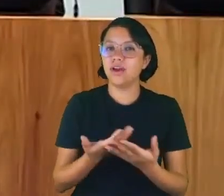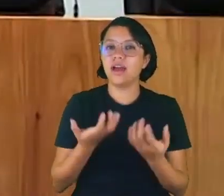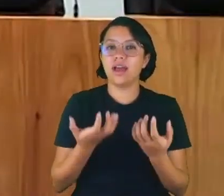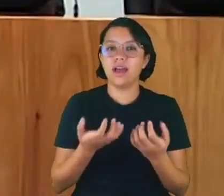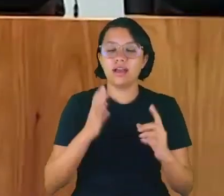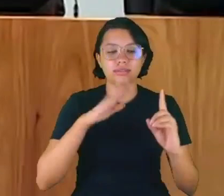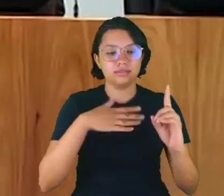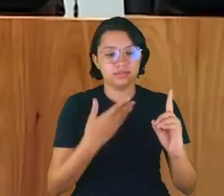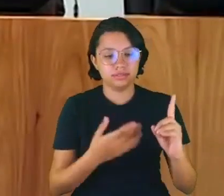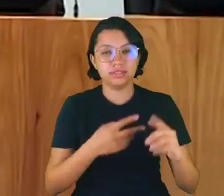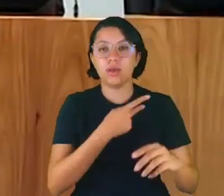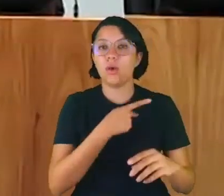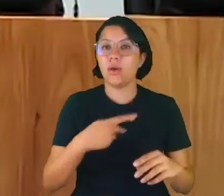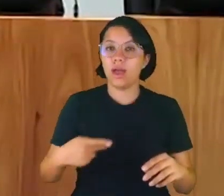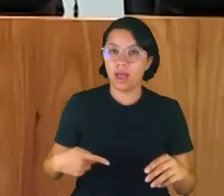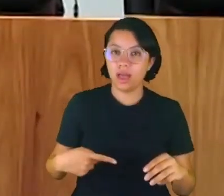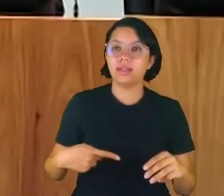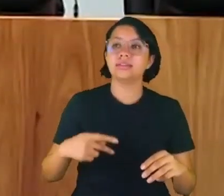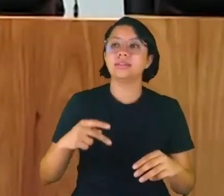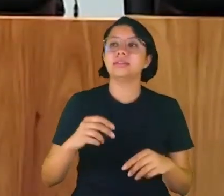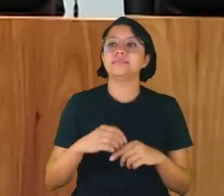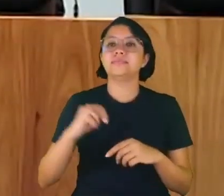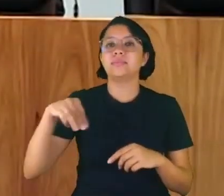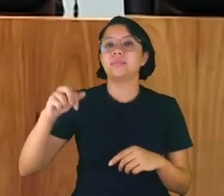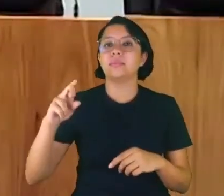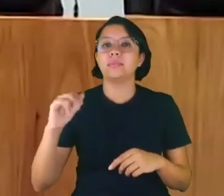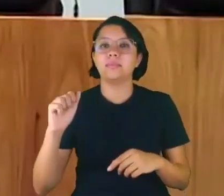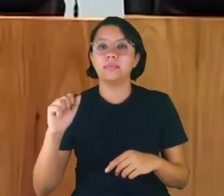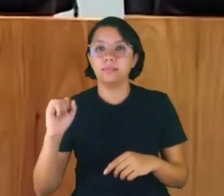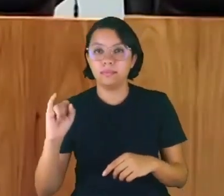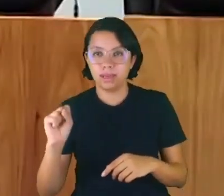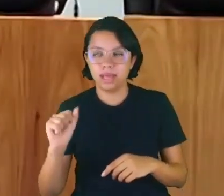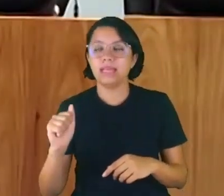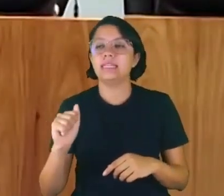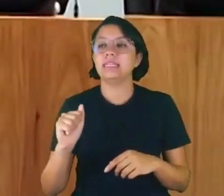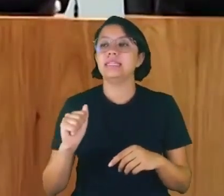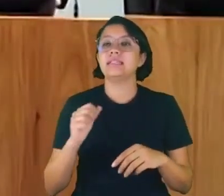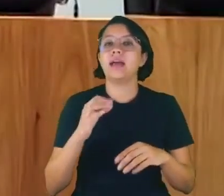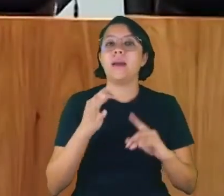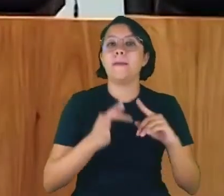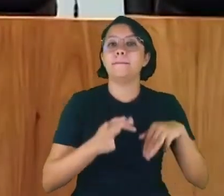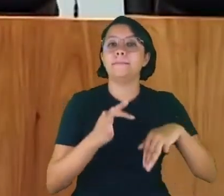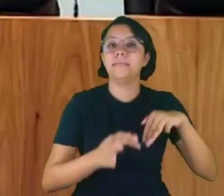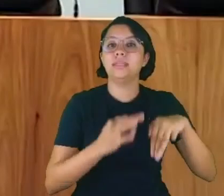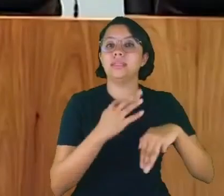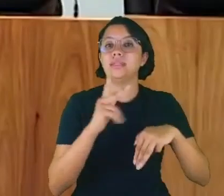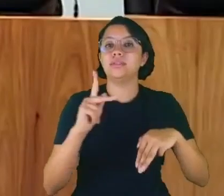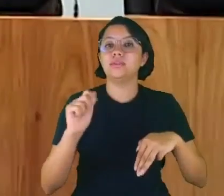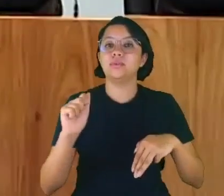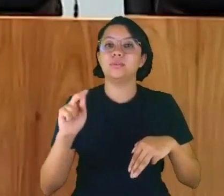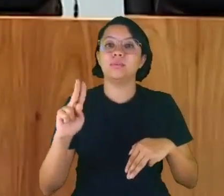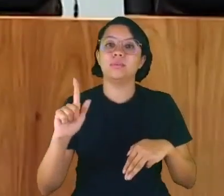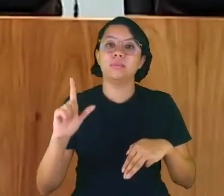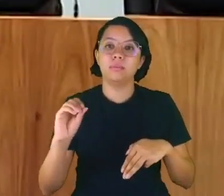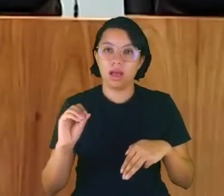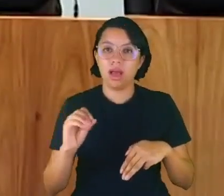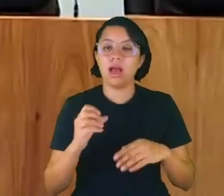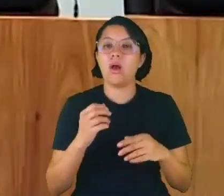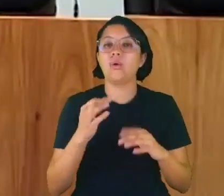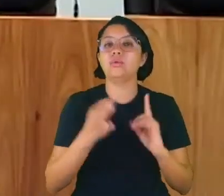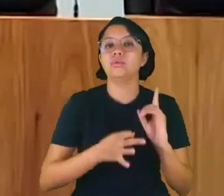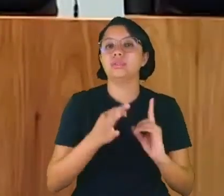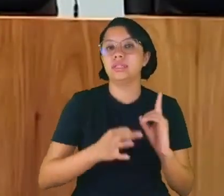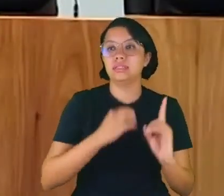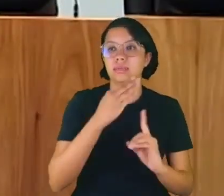da presidente, desembargador federal Marisa Santos, ministro Paulo Dias de Moura Ribeiro, desembargador Antônio Carlos Cedenho